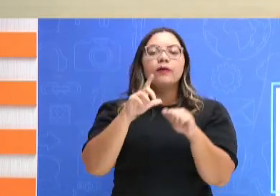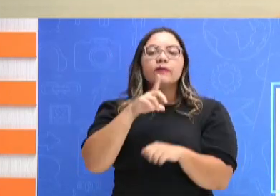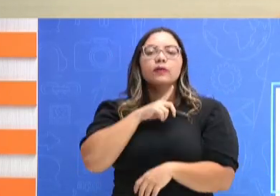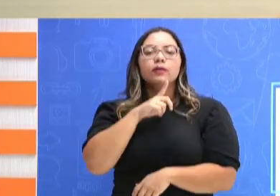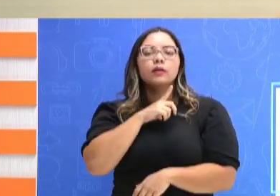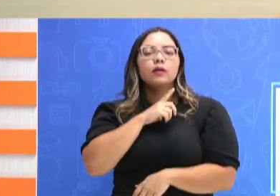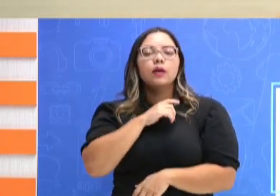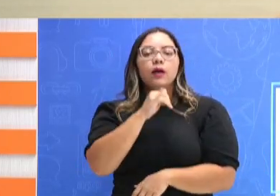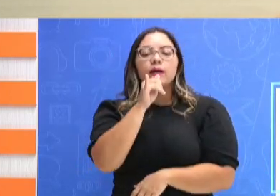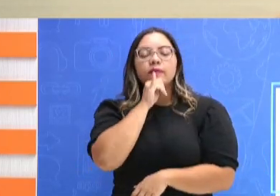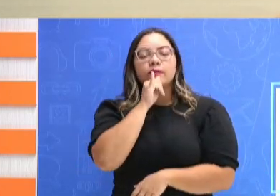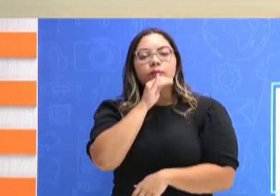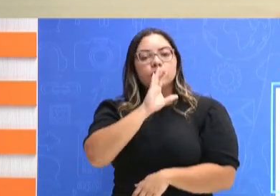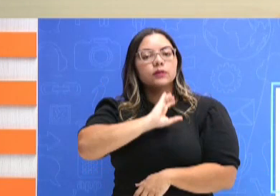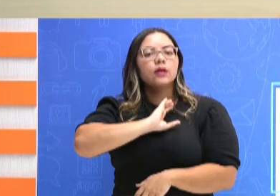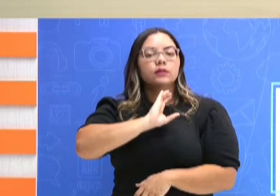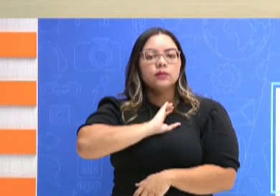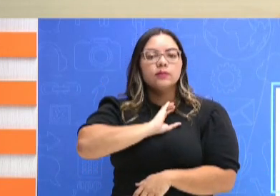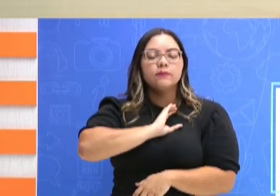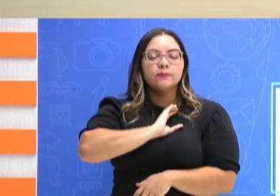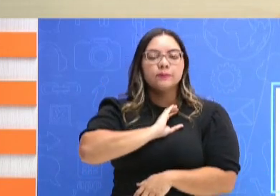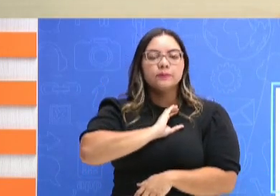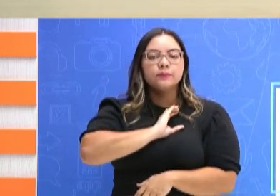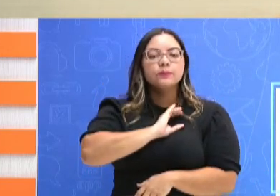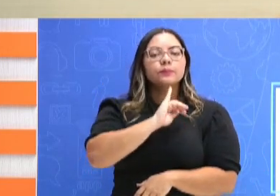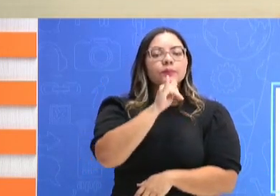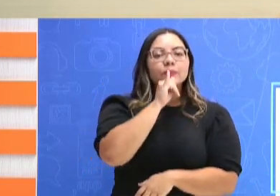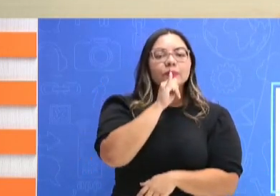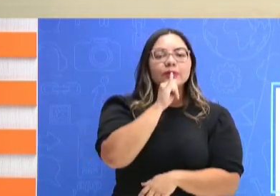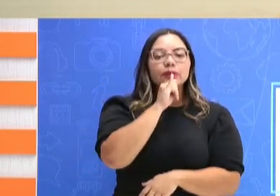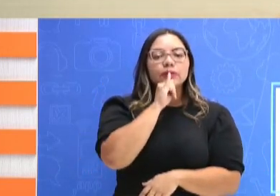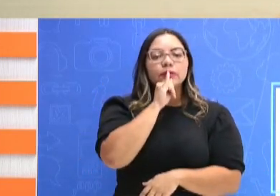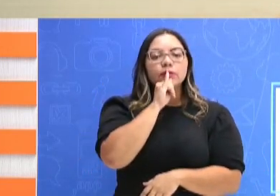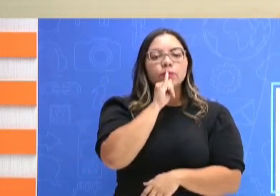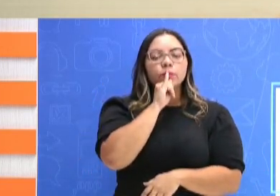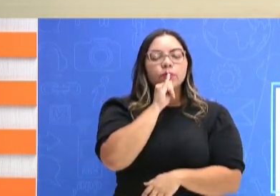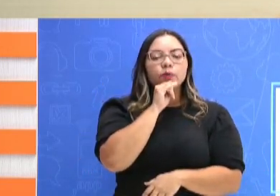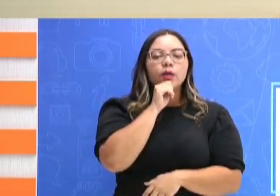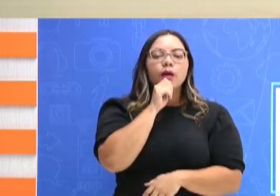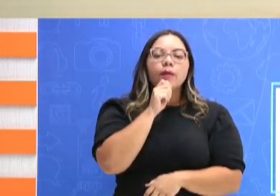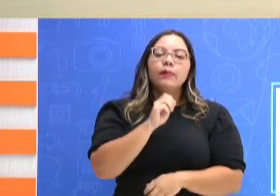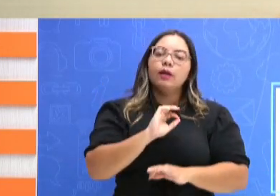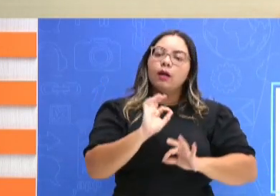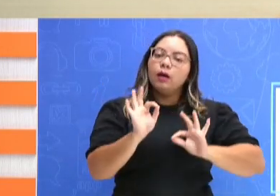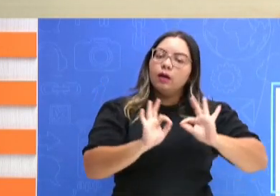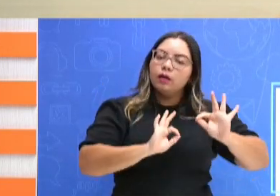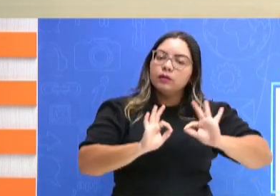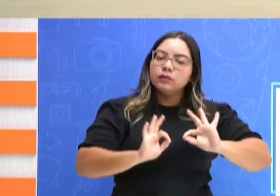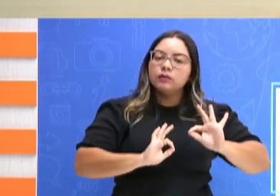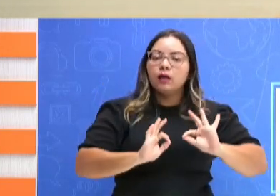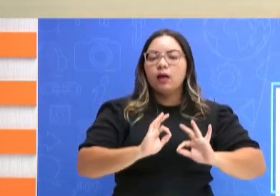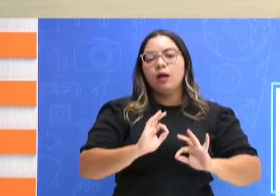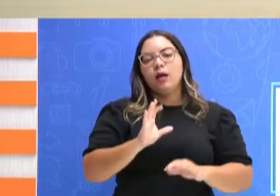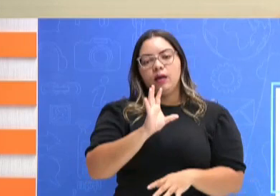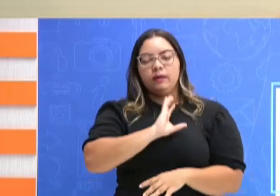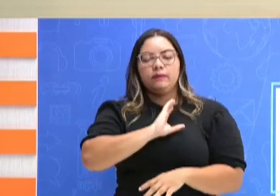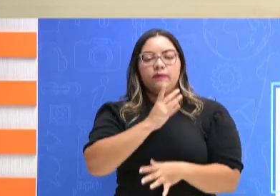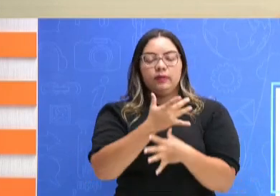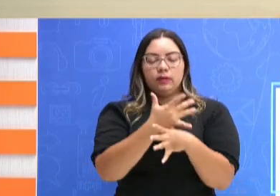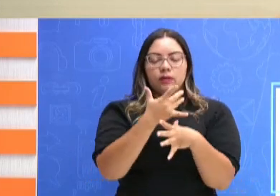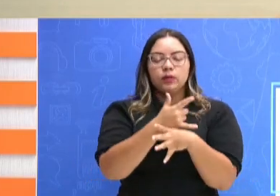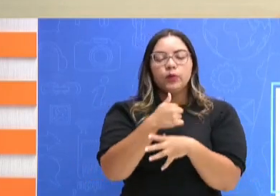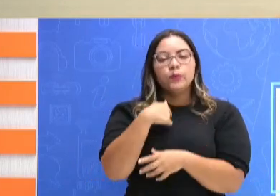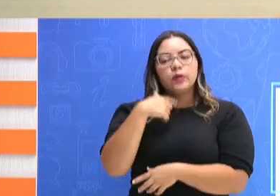no exemplo de Caxias, o exemplo para administrar a sua cidade, com transparência. Porque eu